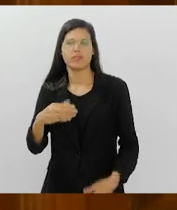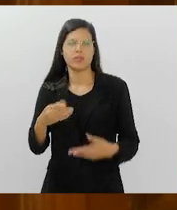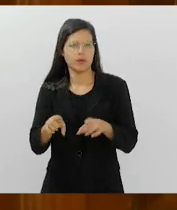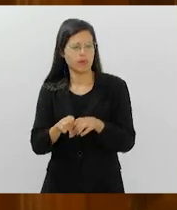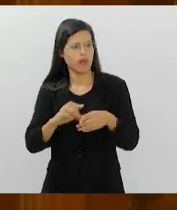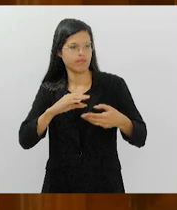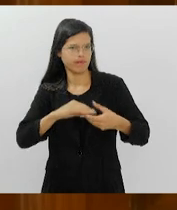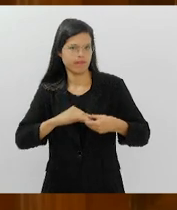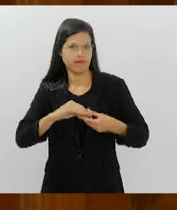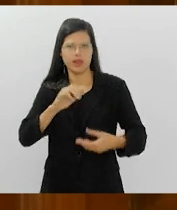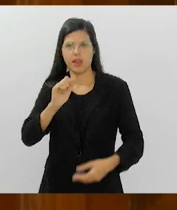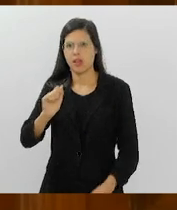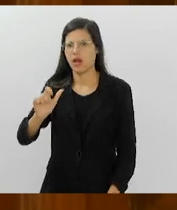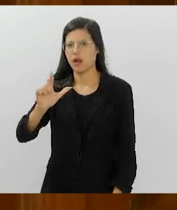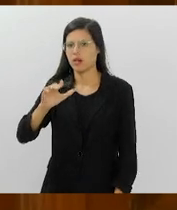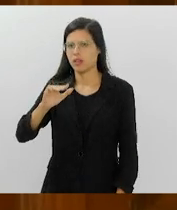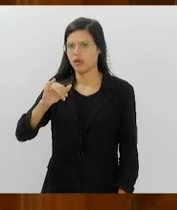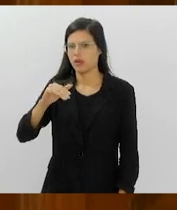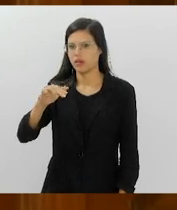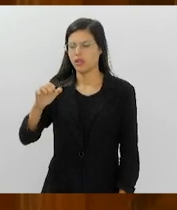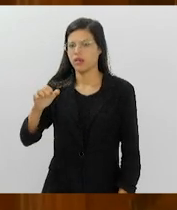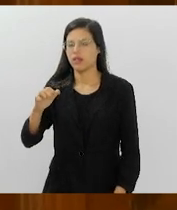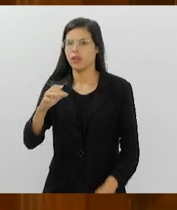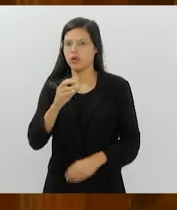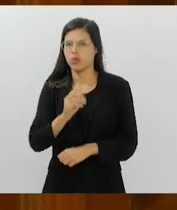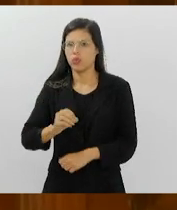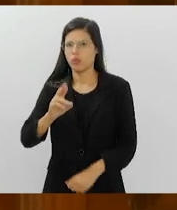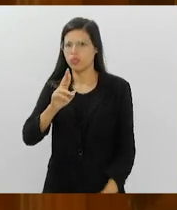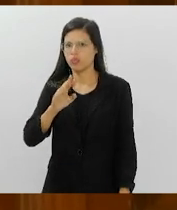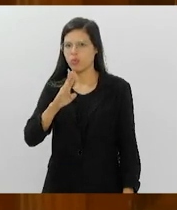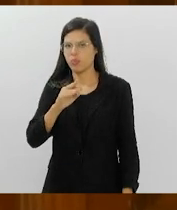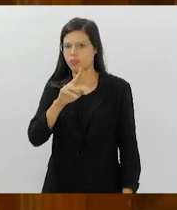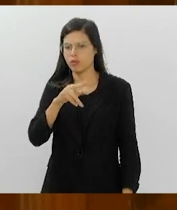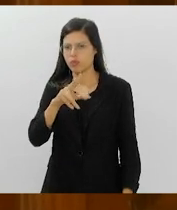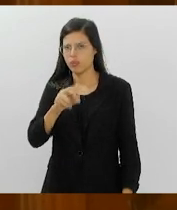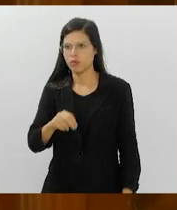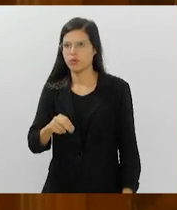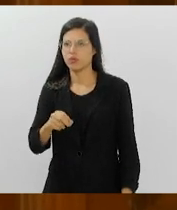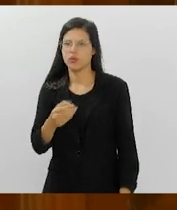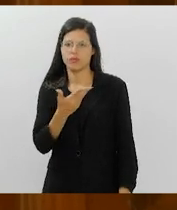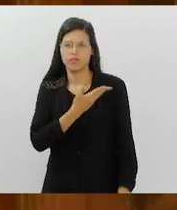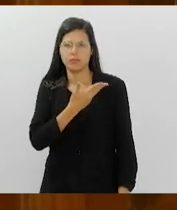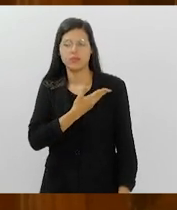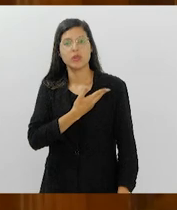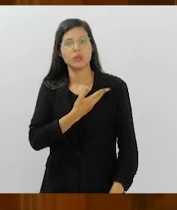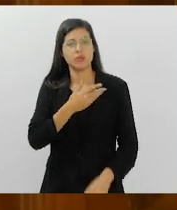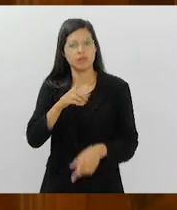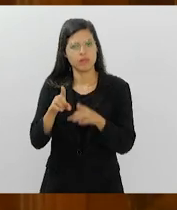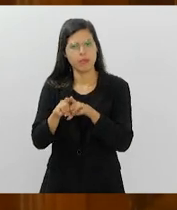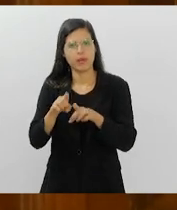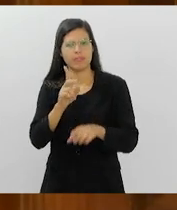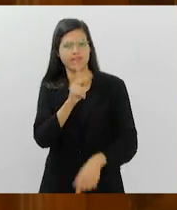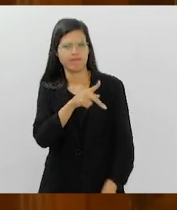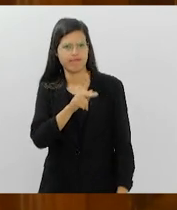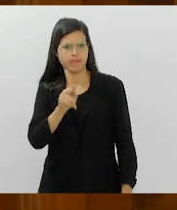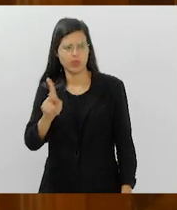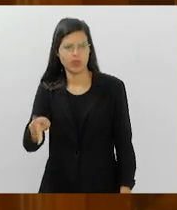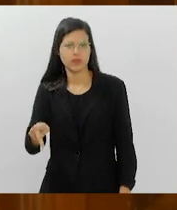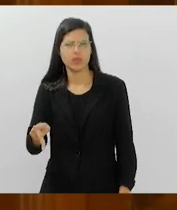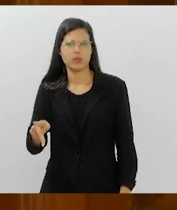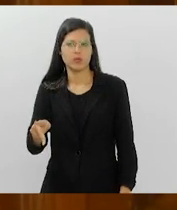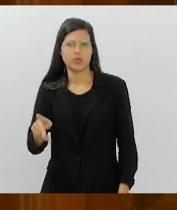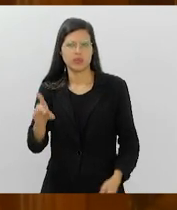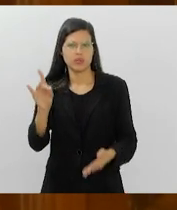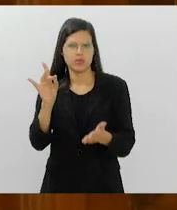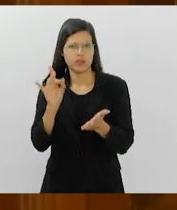Bruno, né, irmãos de armas e de fé, e caríssimos educadores, os verdadeiros heróis